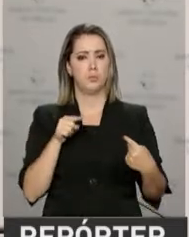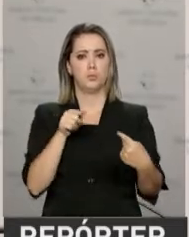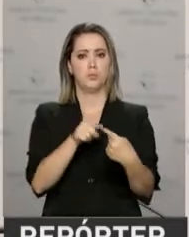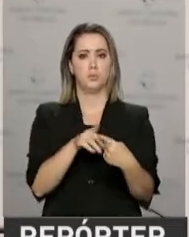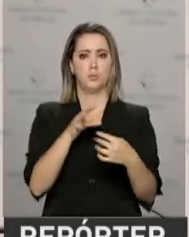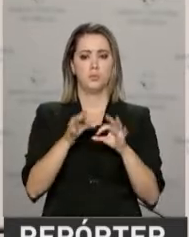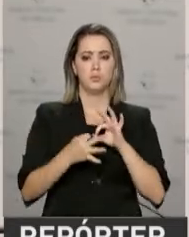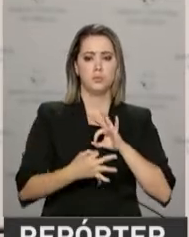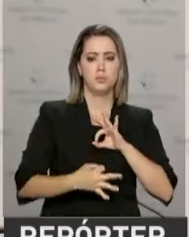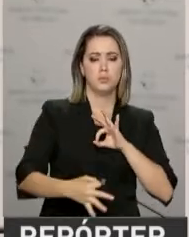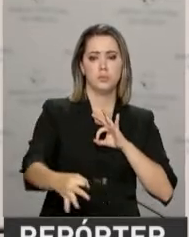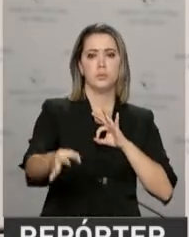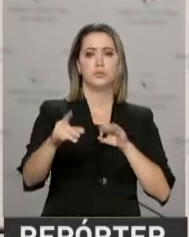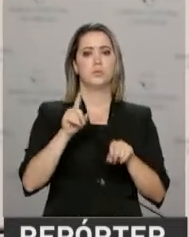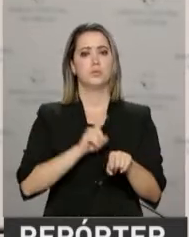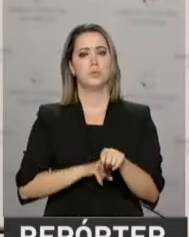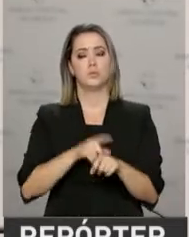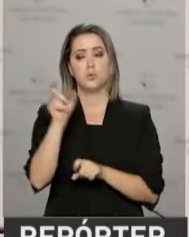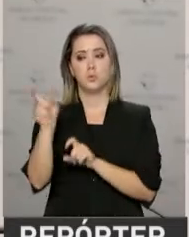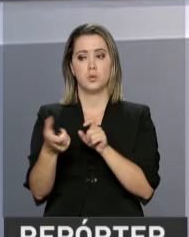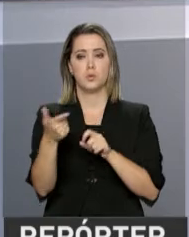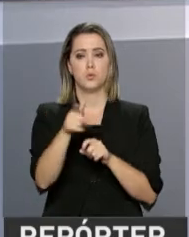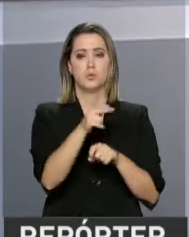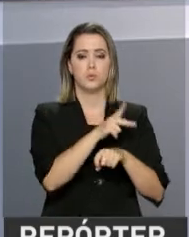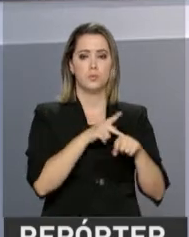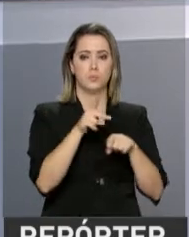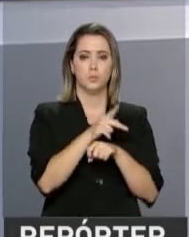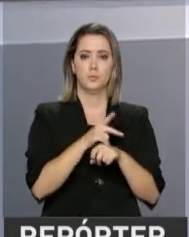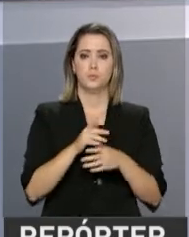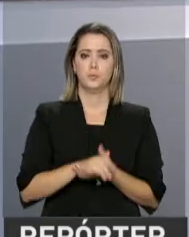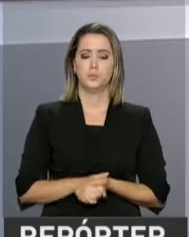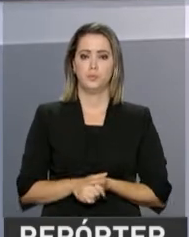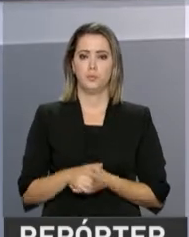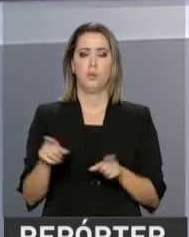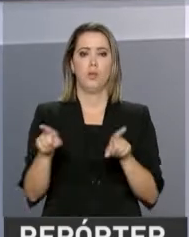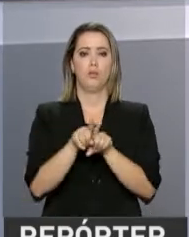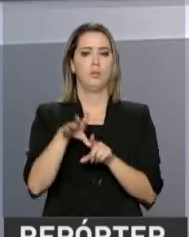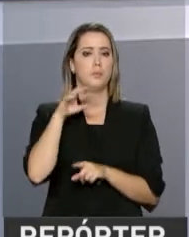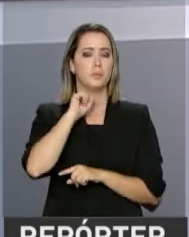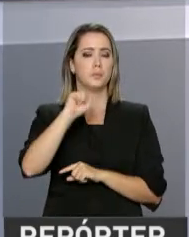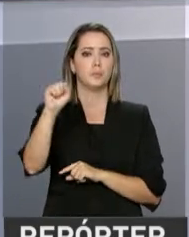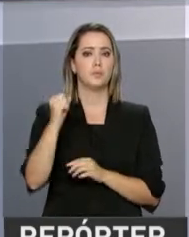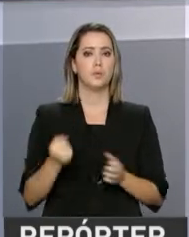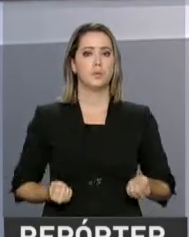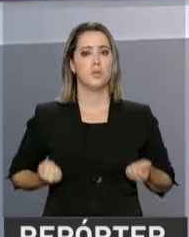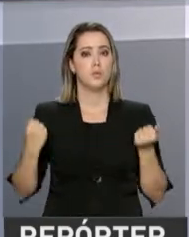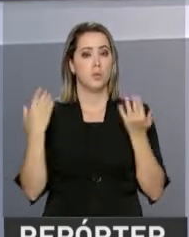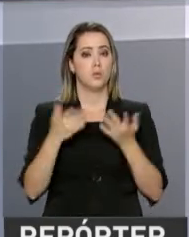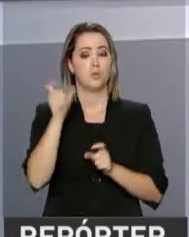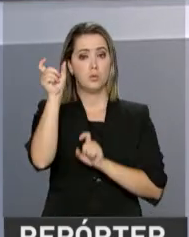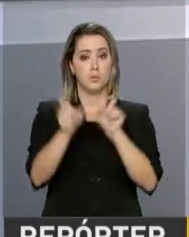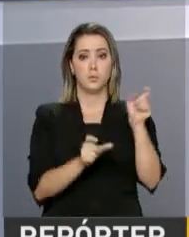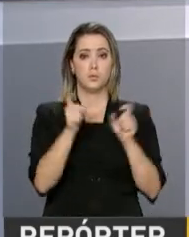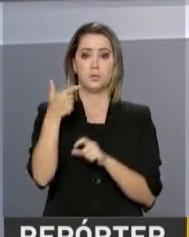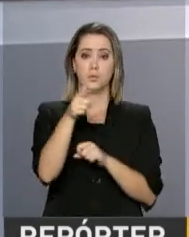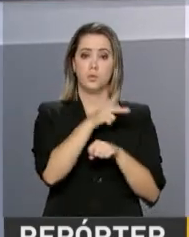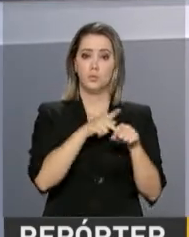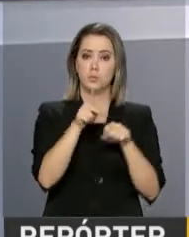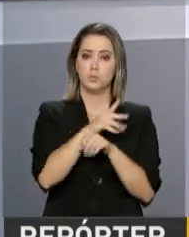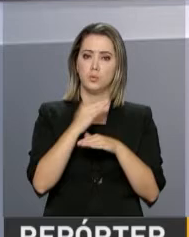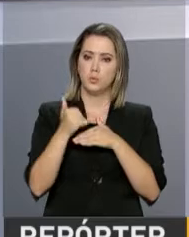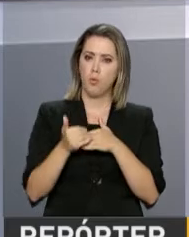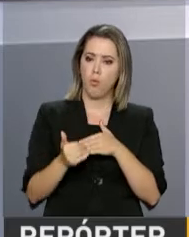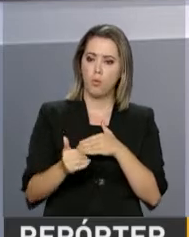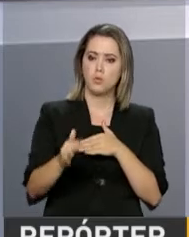prazo do investidor estrangeiro no país também no mês de abril os gastos de brasileiros no exterior se